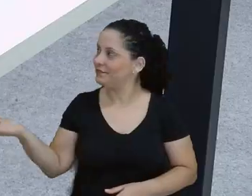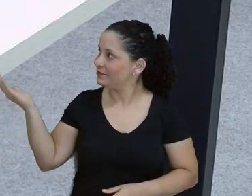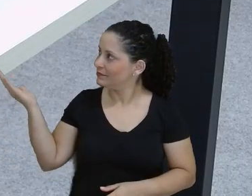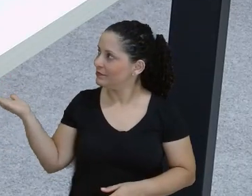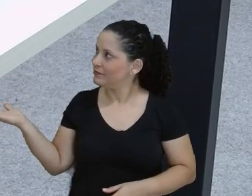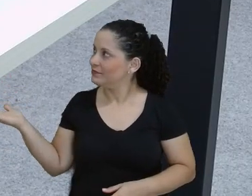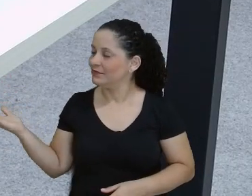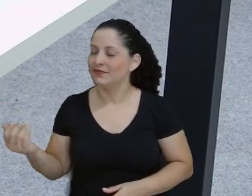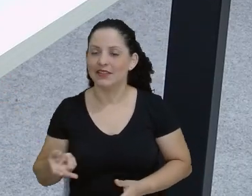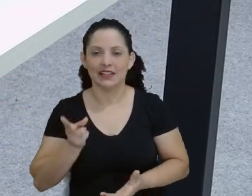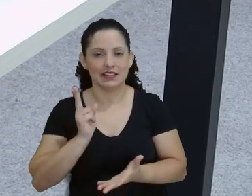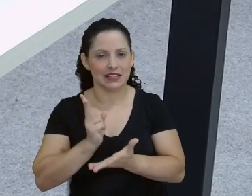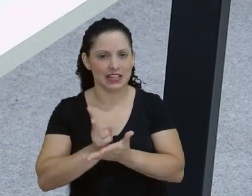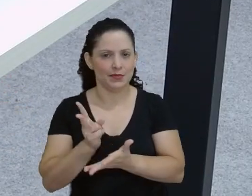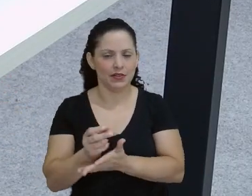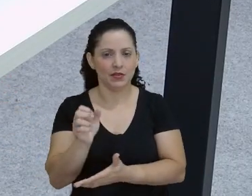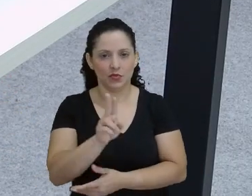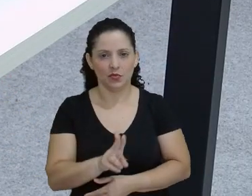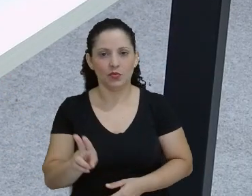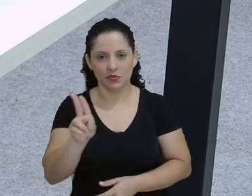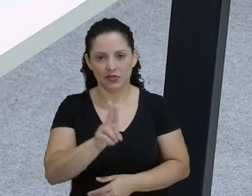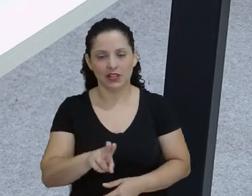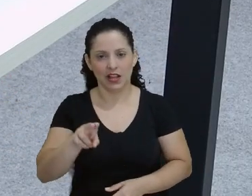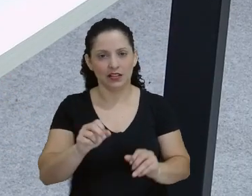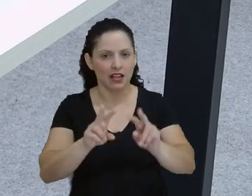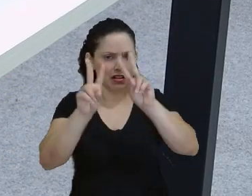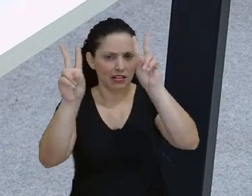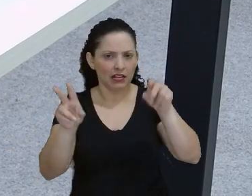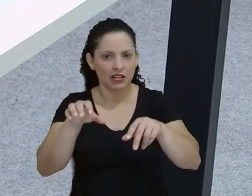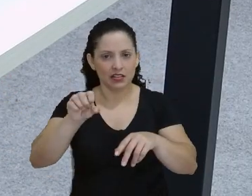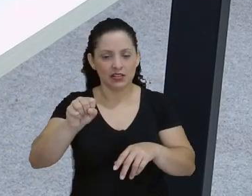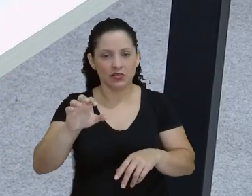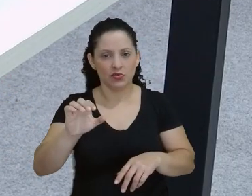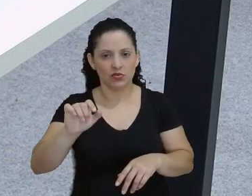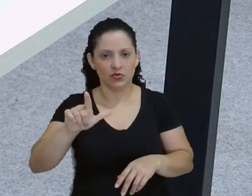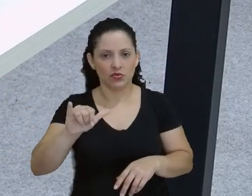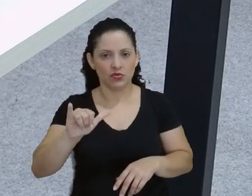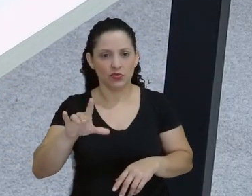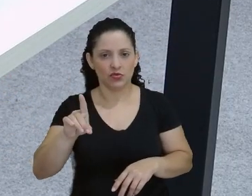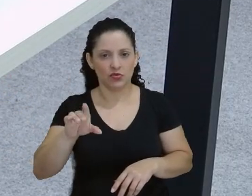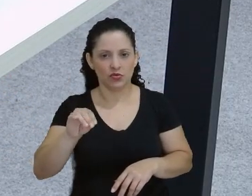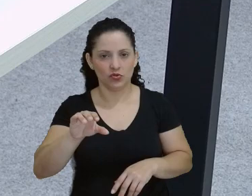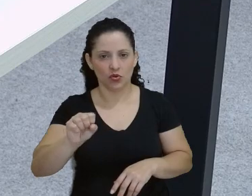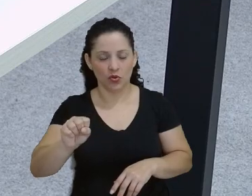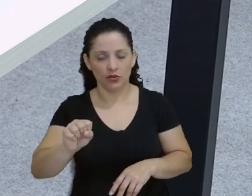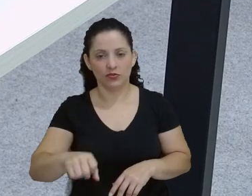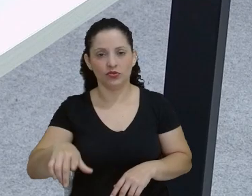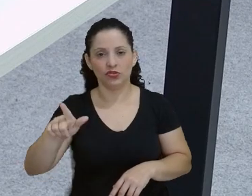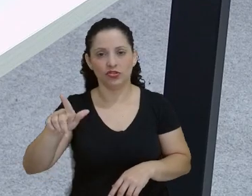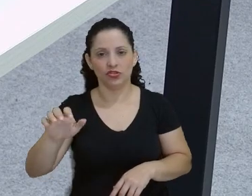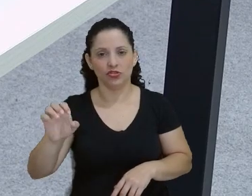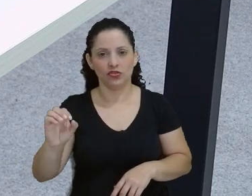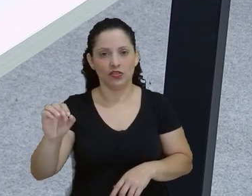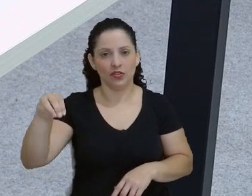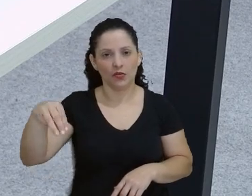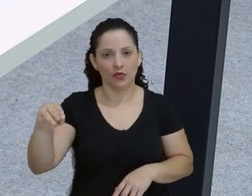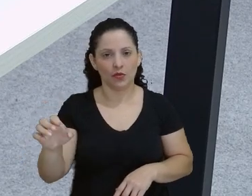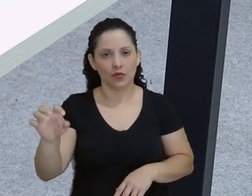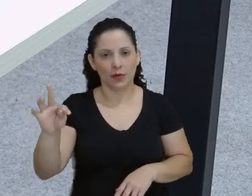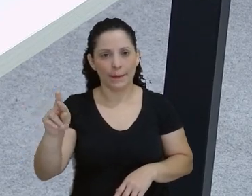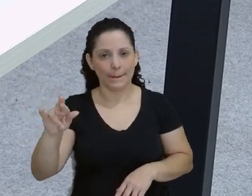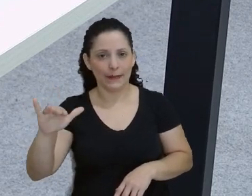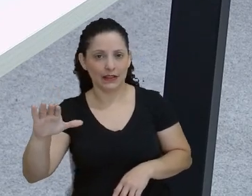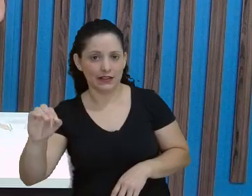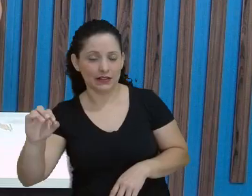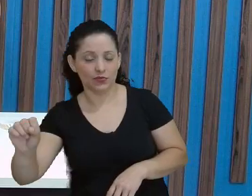esses que a gente também chama de sólidos geométricos. Ou figuras espaciais, porque elas são espaciais, porque elas